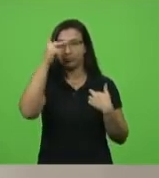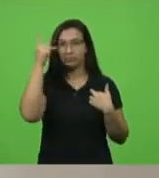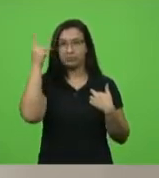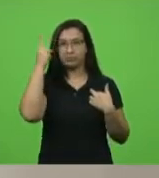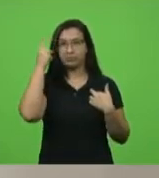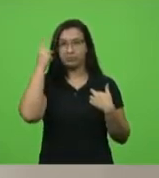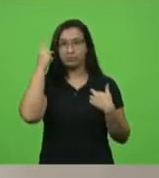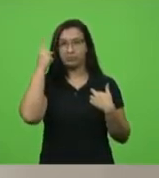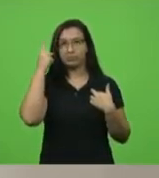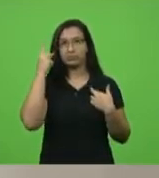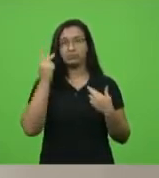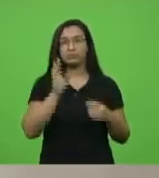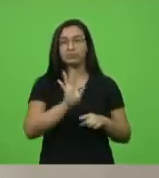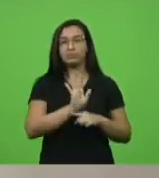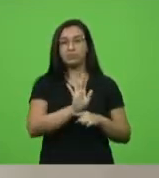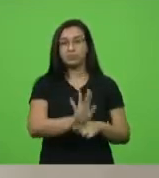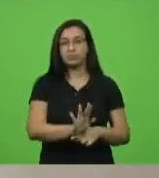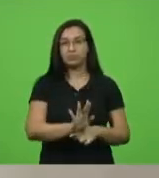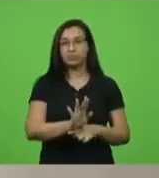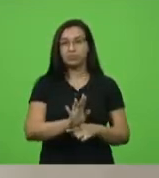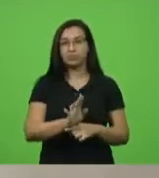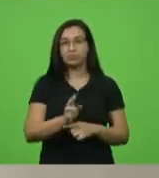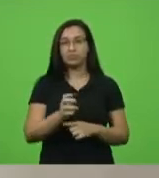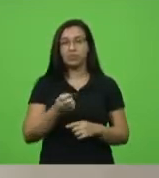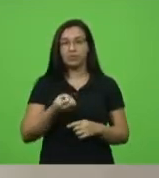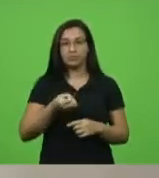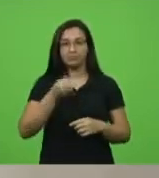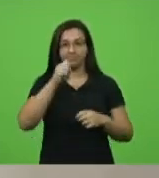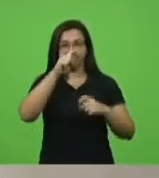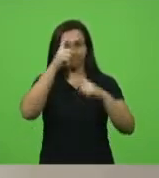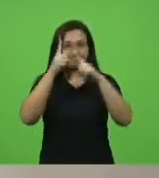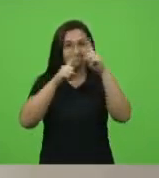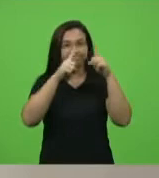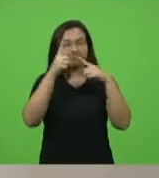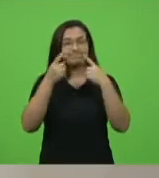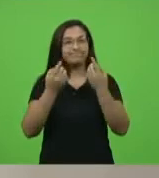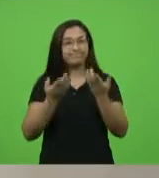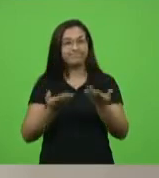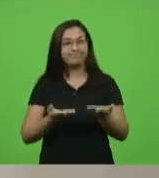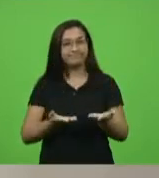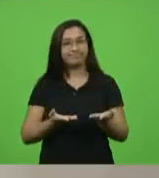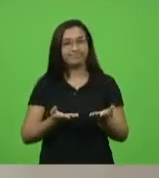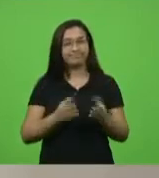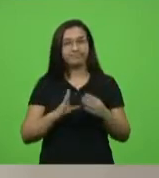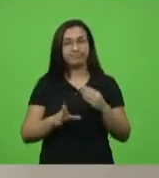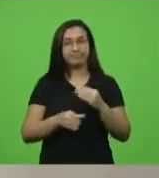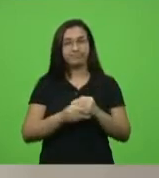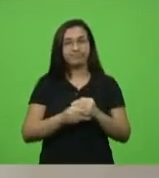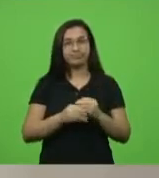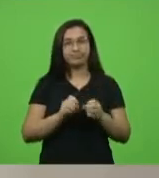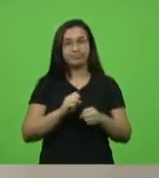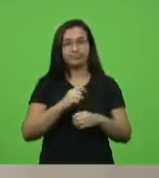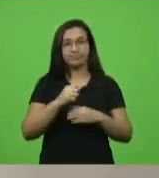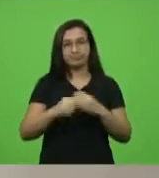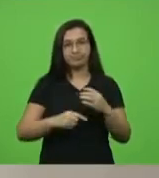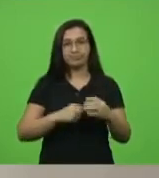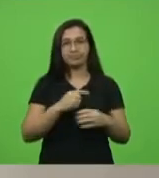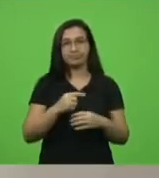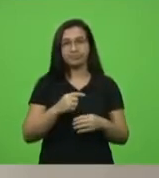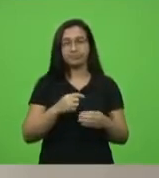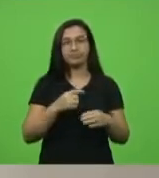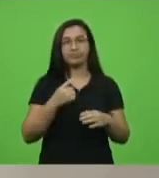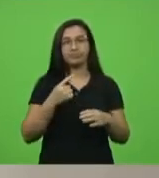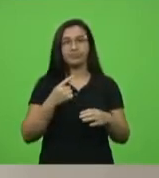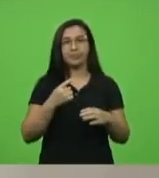Incentivo à Economia Criativa no Estado de Santa Catarina, com emenda substitutiva global e pareceres favoráveis das Comissões de Constituição e